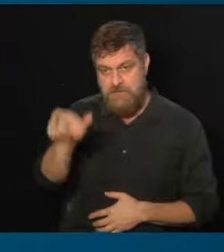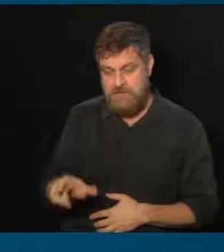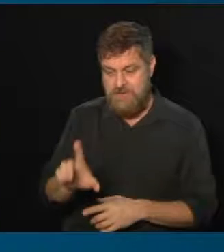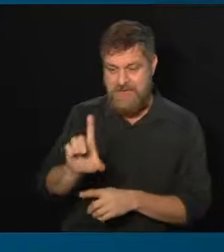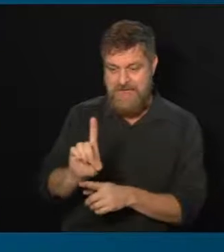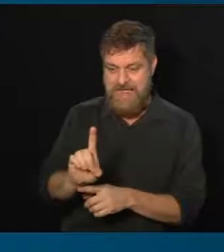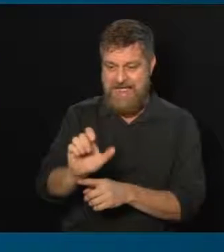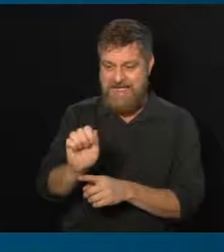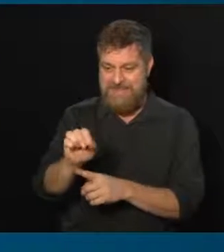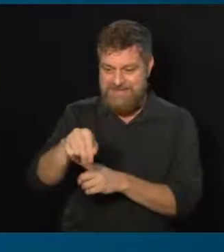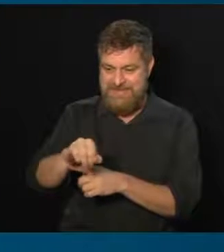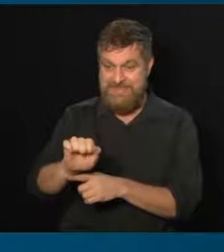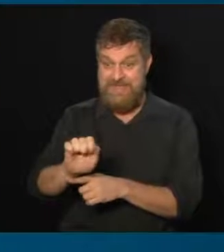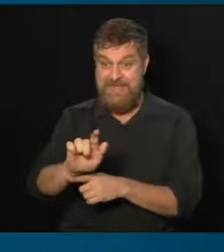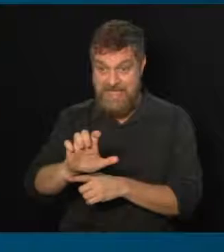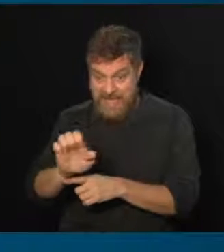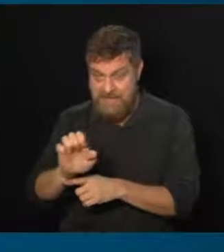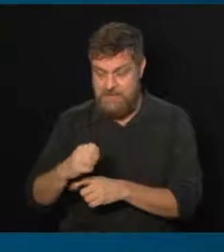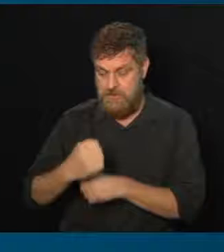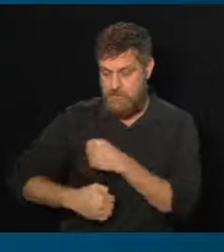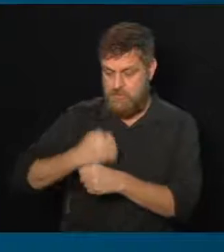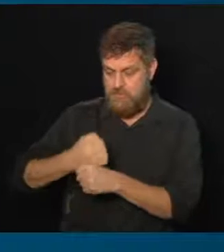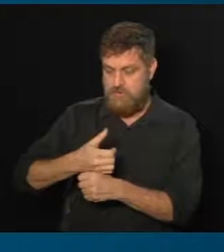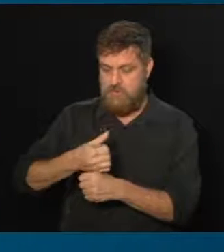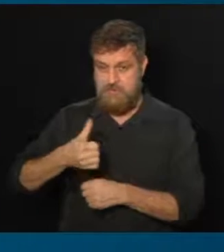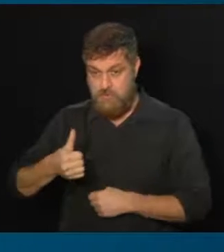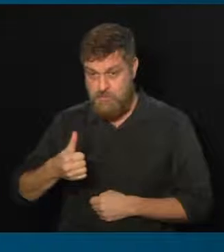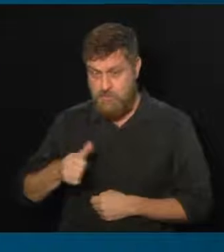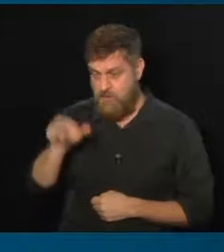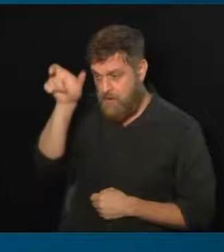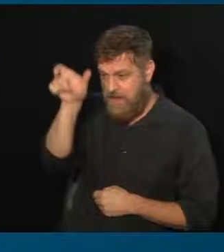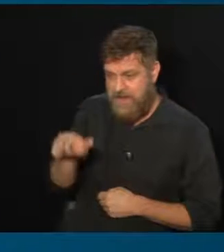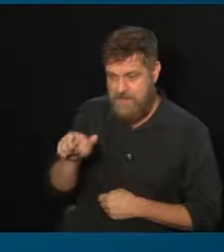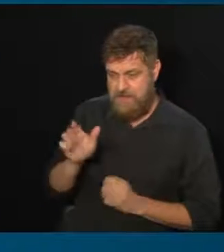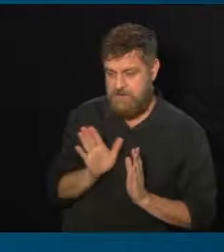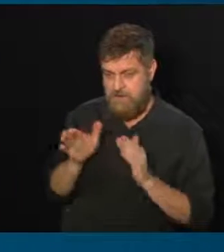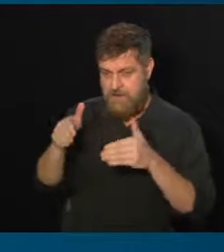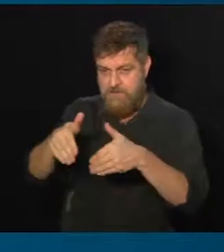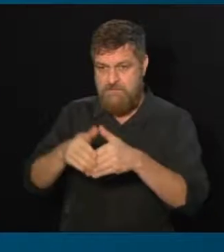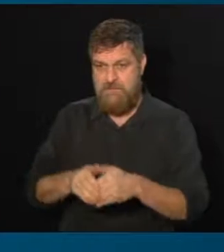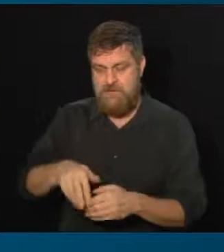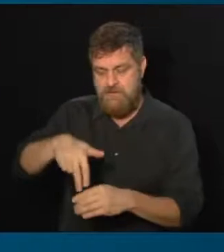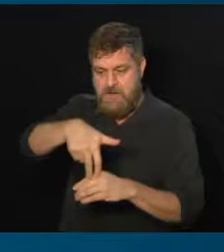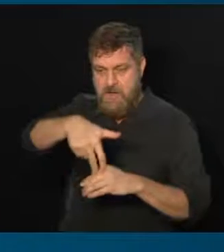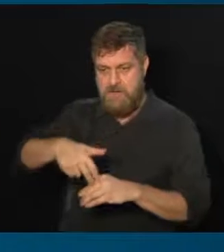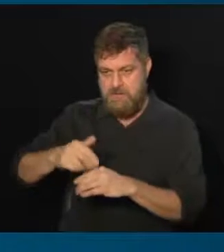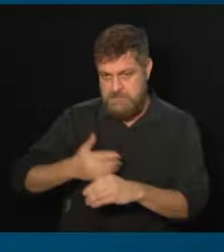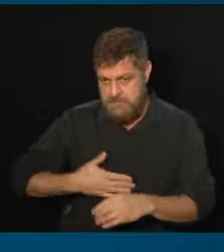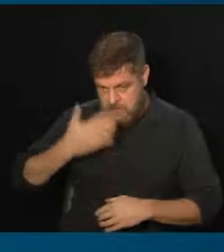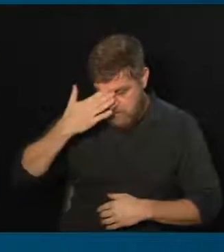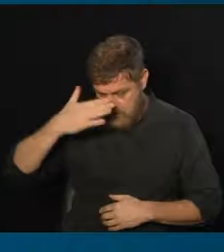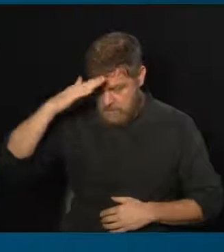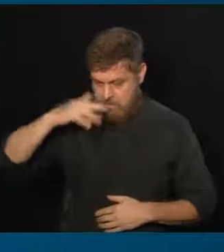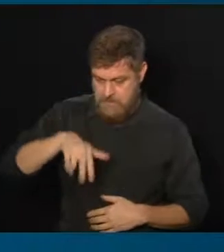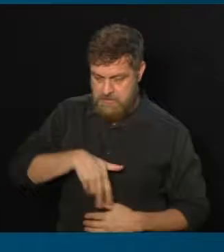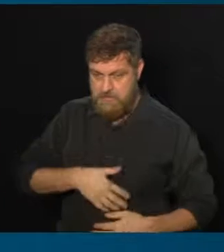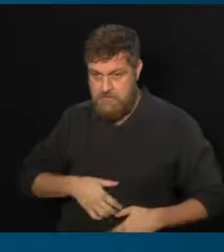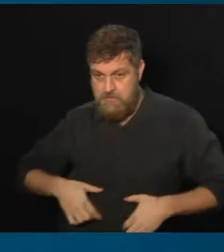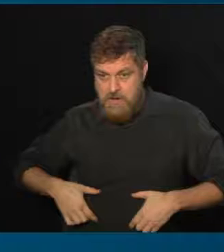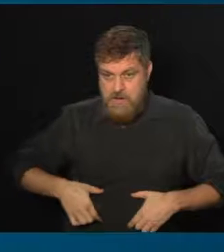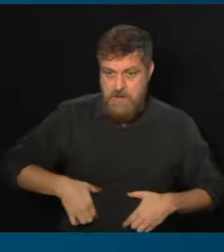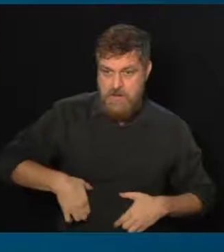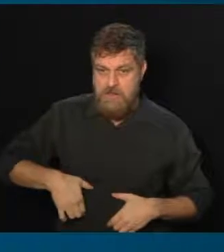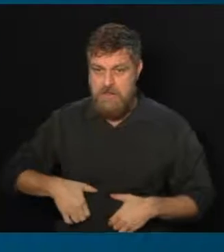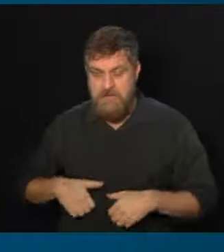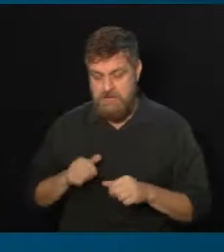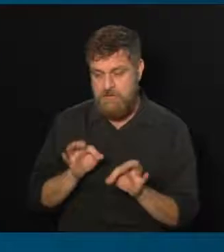Daniele Boscolo. Desde 2001, a homenageada se dedica à dança do ventre, estudando, trabalhando e se aprimorando. E